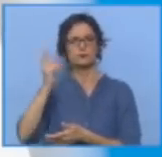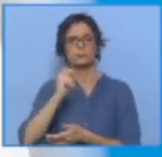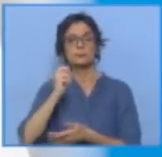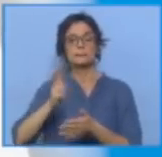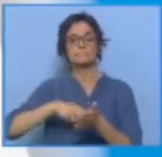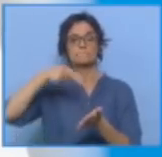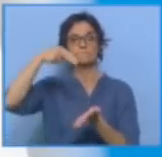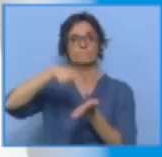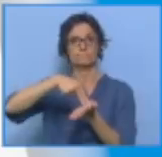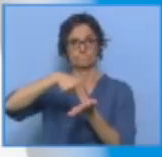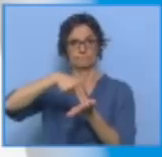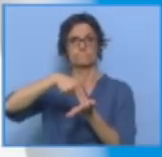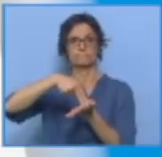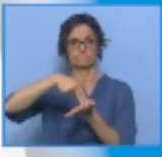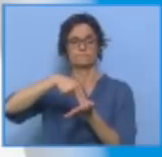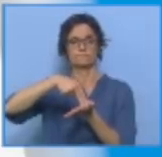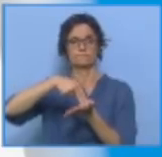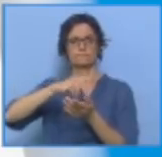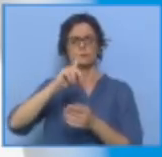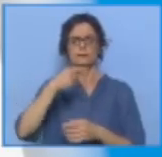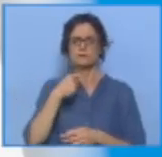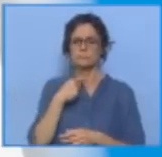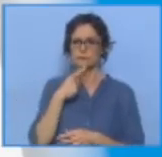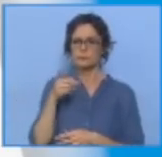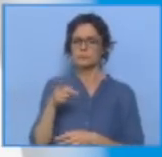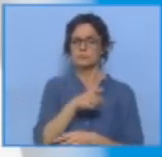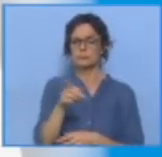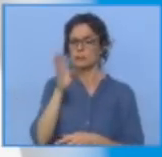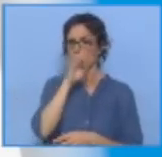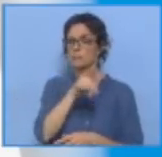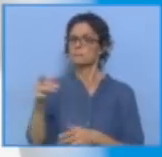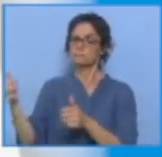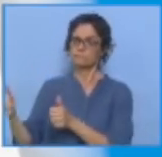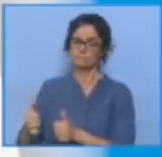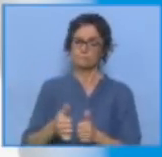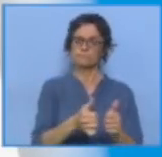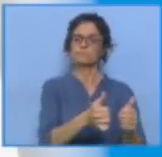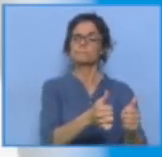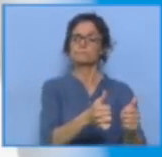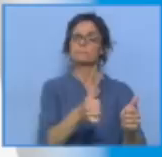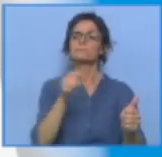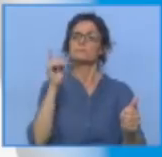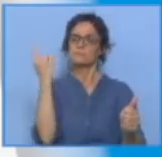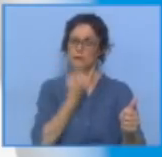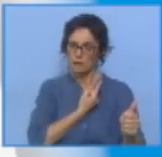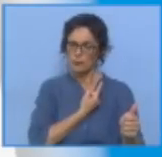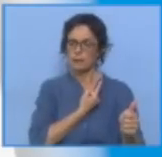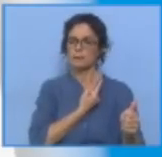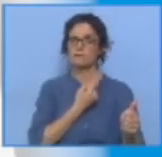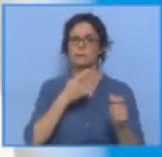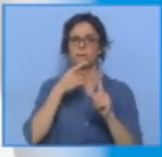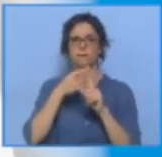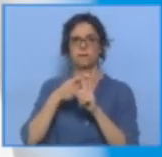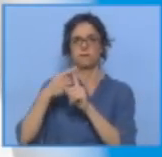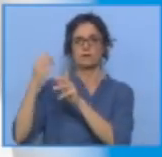Depois, dirigindo-se a todos, disse: se alguém quiser vir comigo, renuncie a si mesmo, tome a sua cruz todos os dias